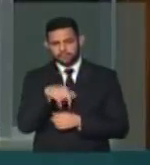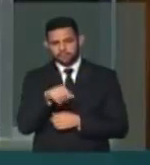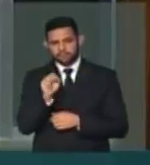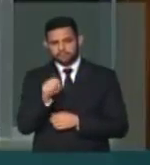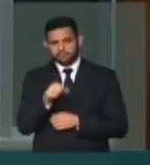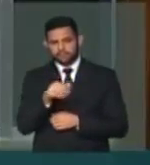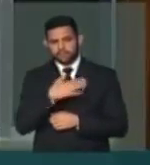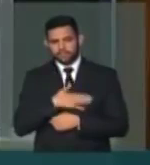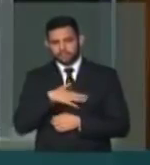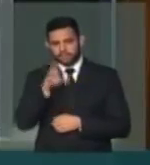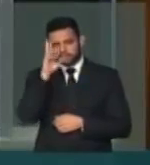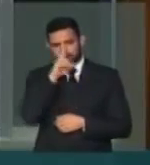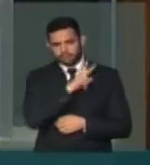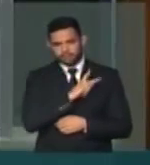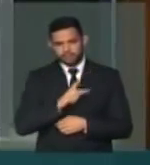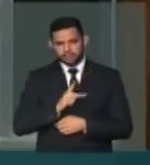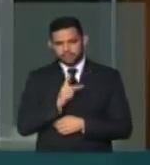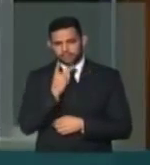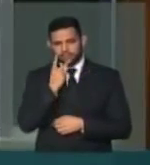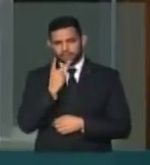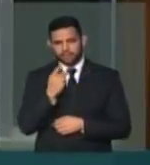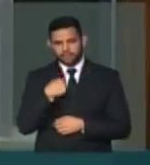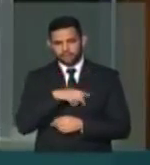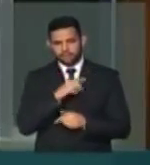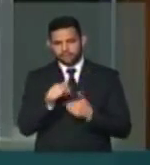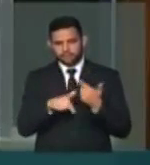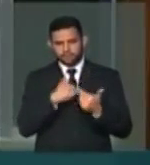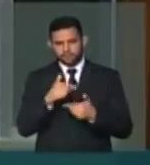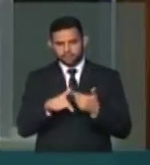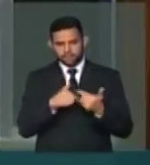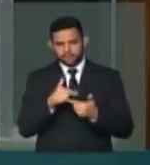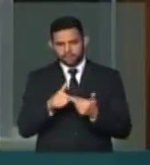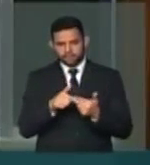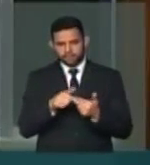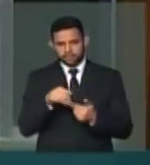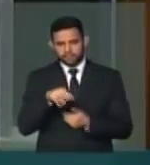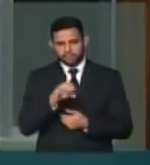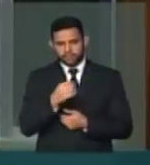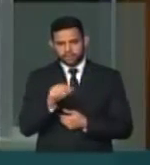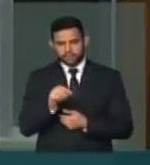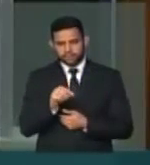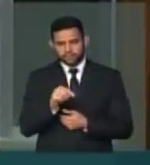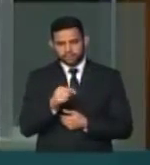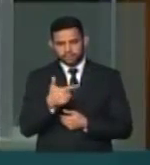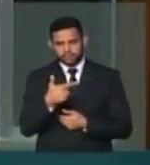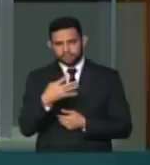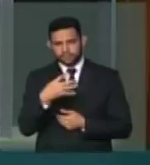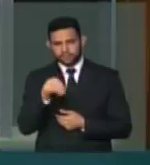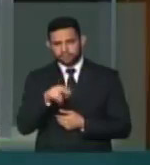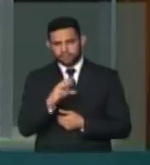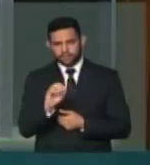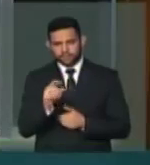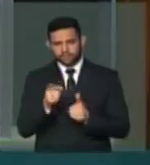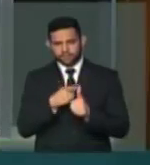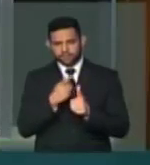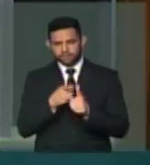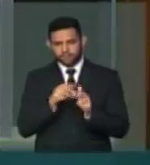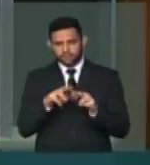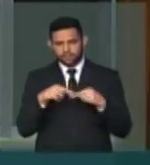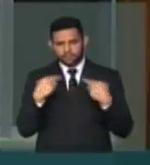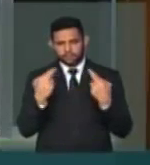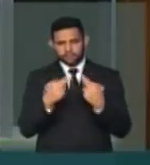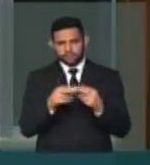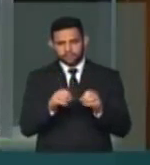gostaria, senhor presidente, de falar sobre o nosso trabalho. Em março, no dia 24 de março, nós fizemos a primeira